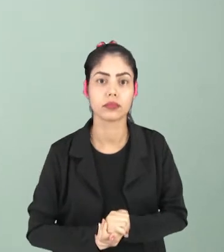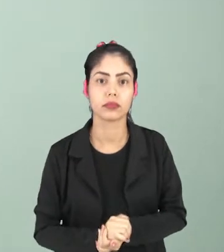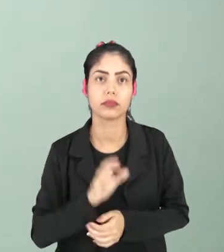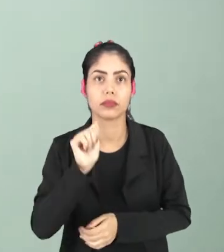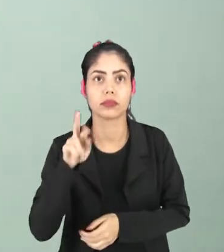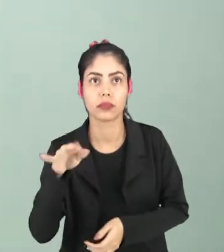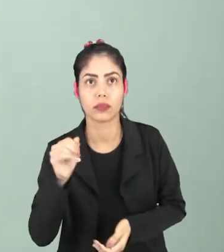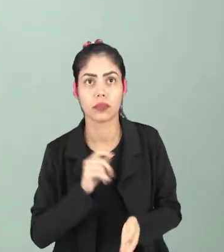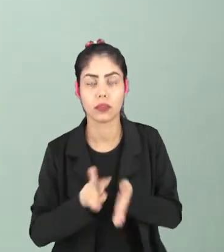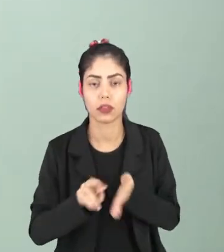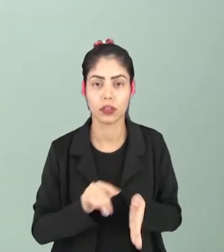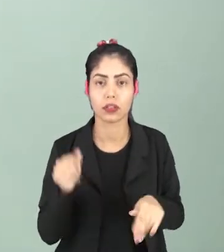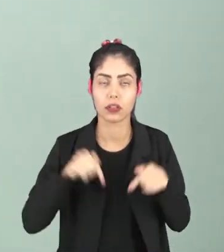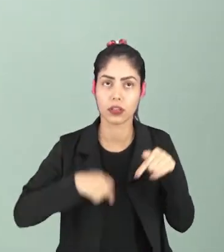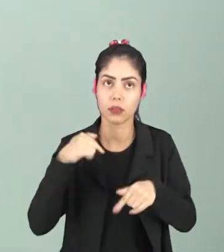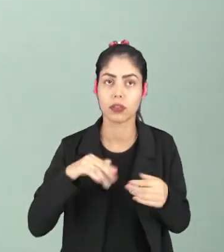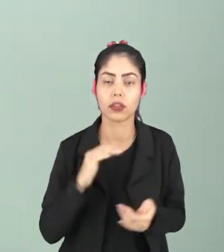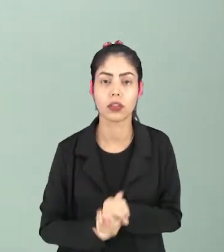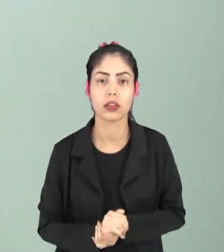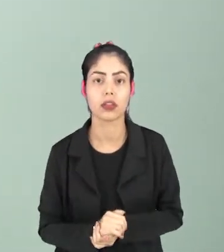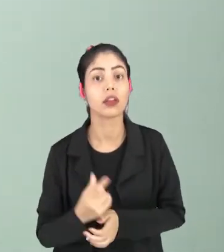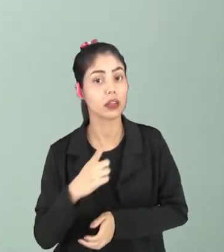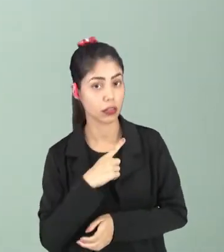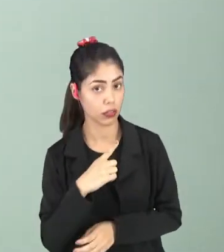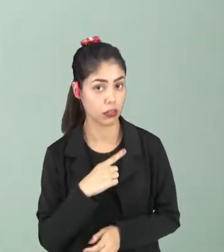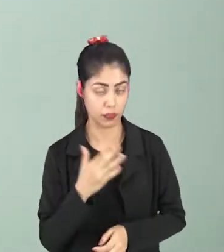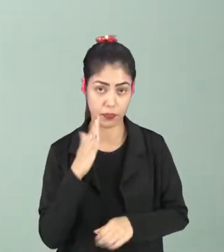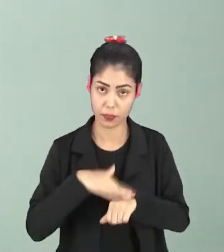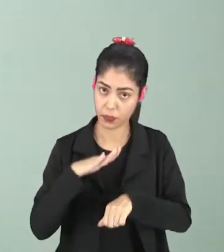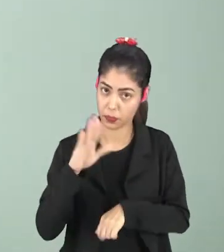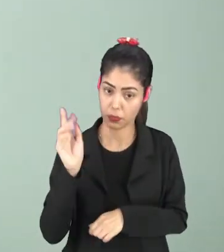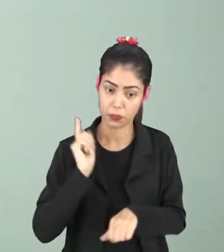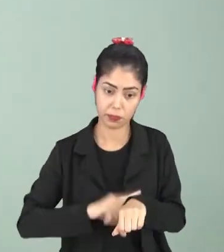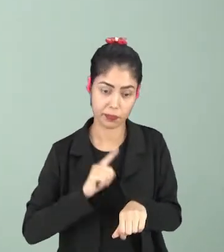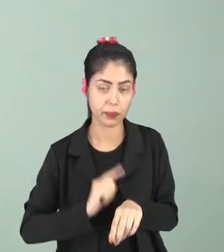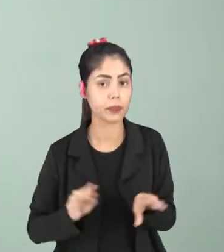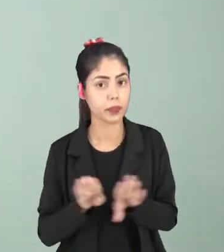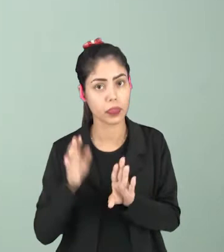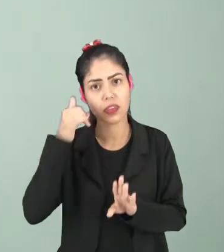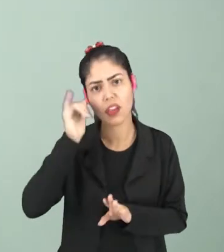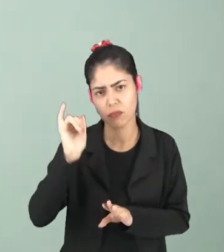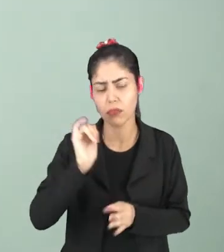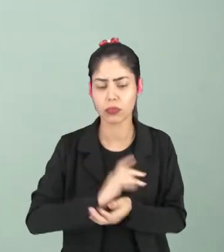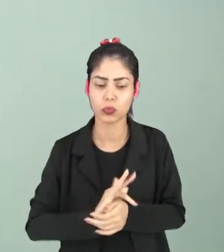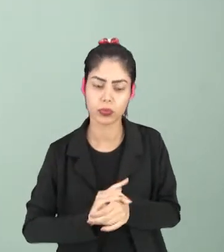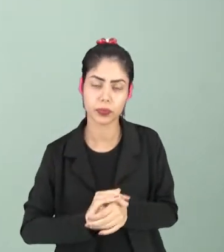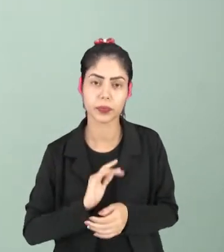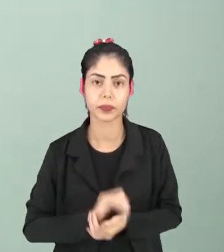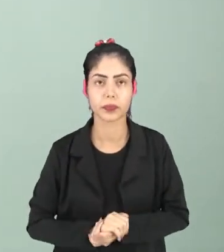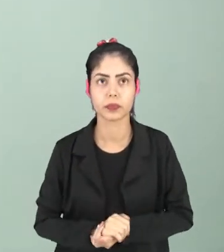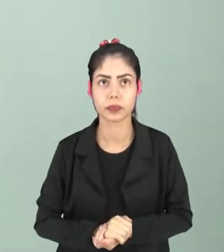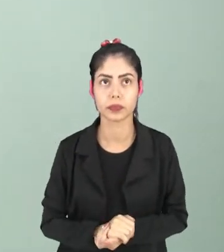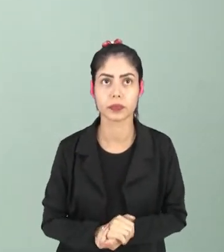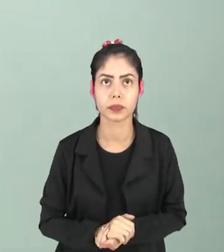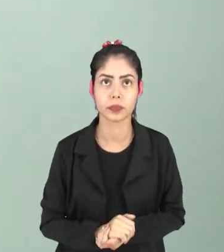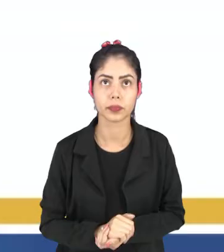agentes biológicos e químicos para que eles durem mais tempo, né, e também para prevenir doenças, tá?